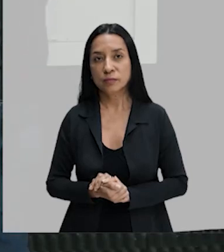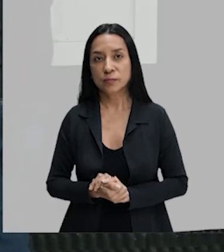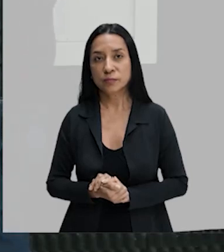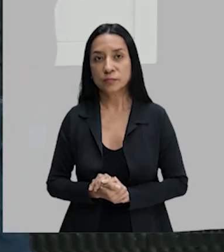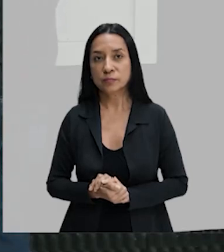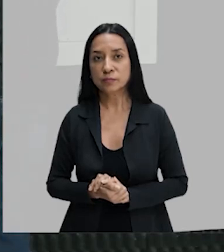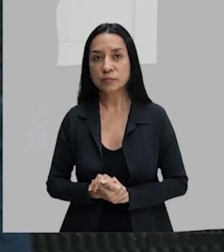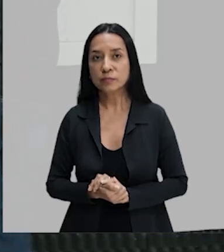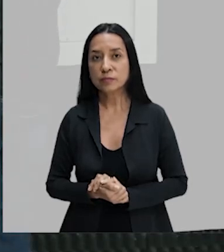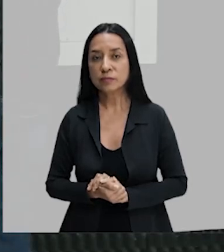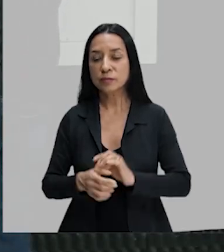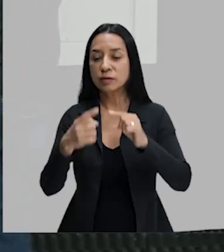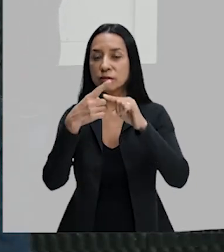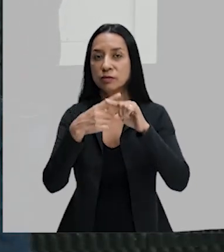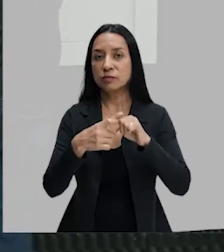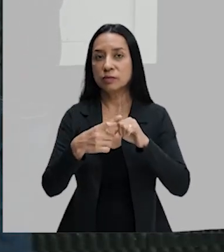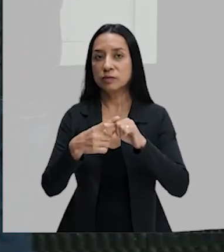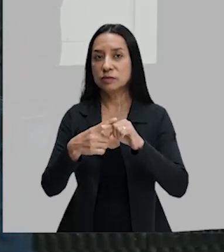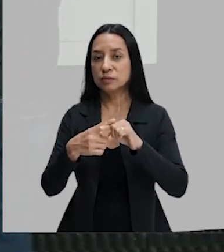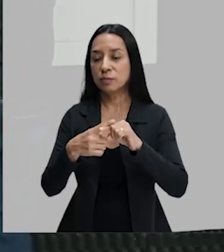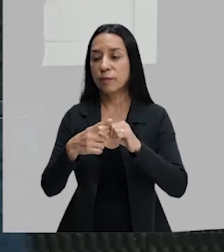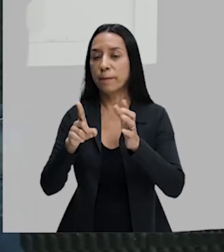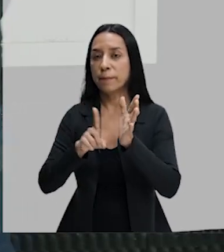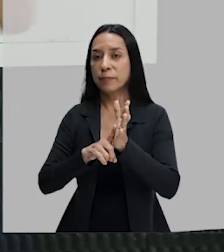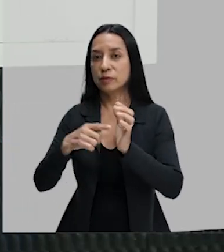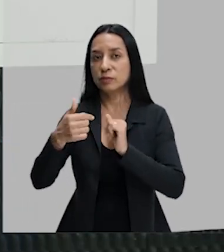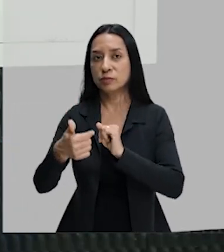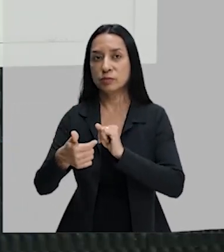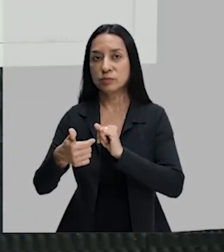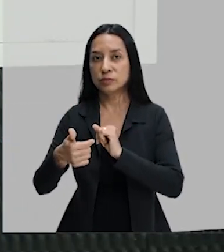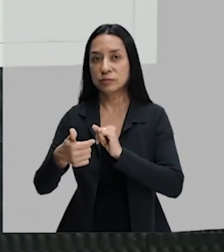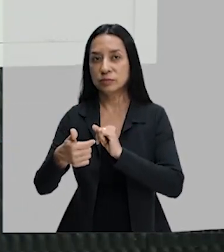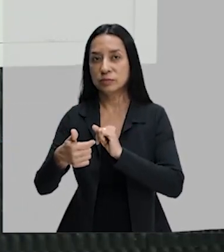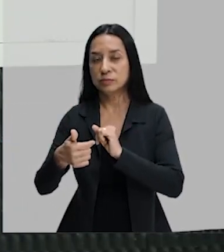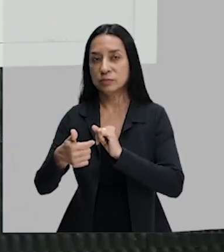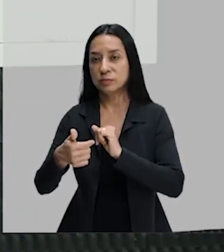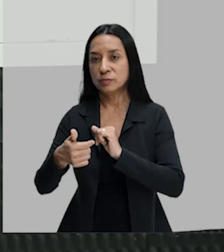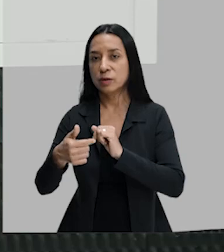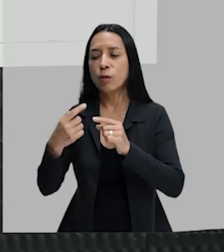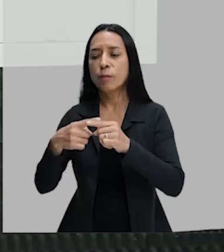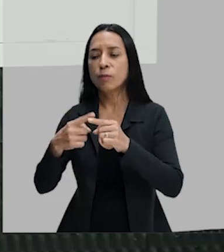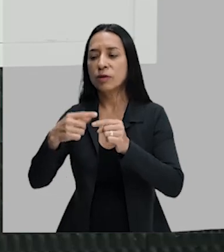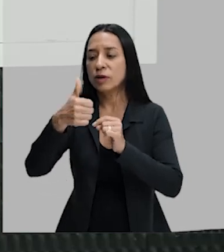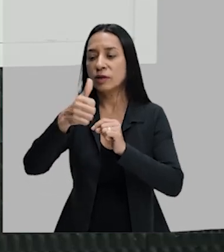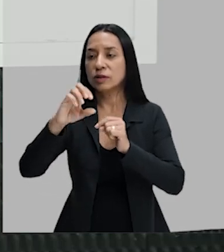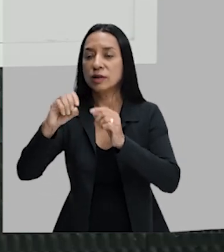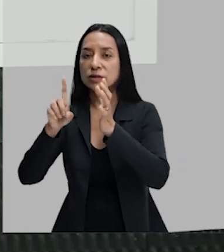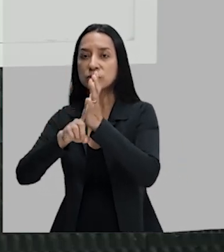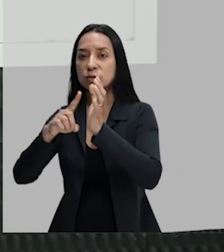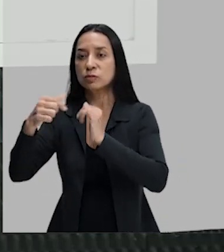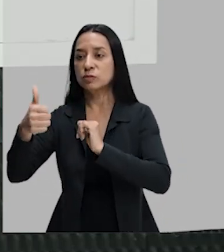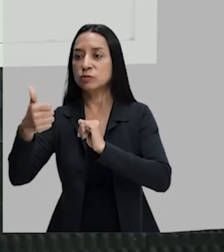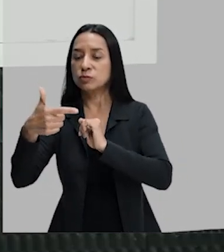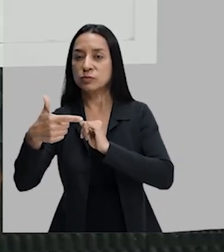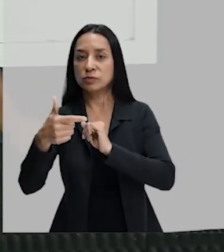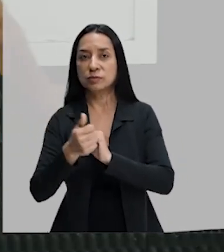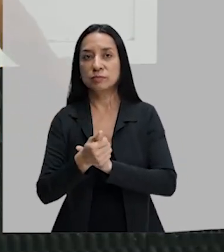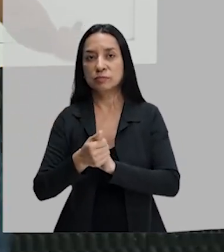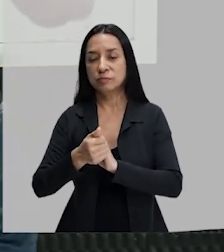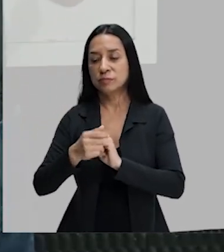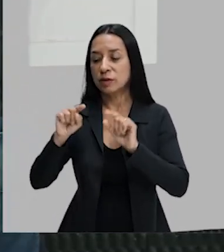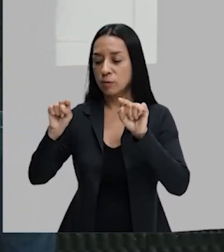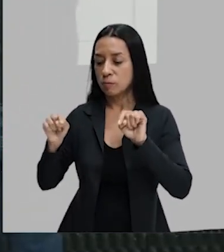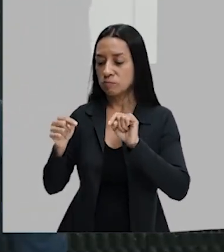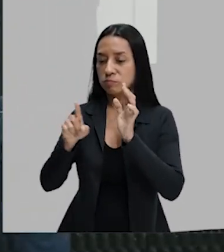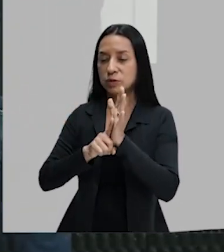1 multiplicado por menos 2, que é o 10 menos o 12. Ok? Então, o valor do cofator,